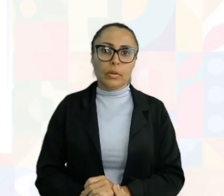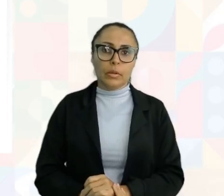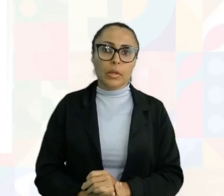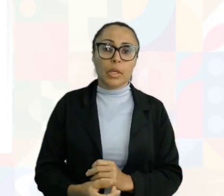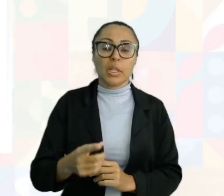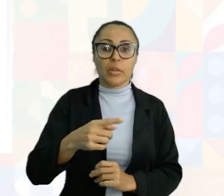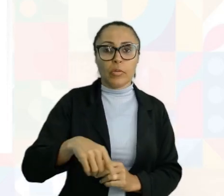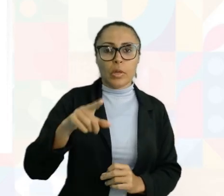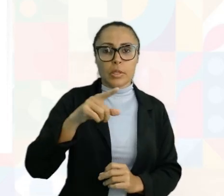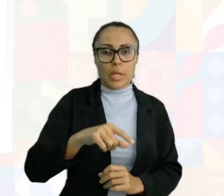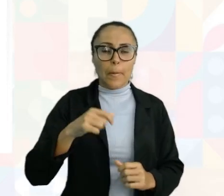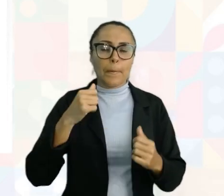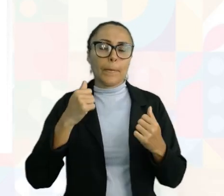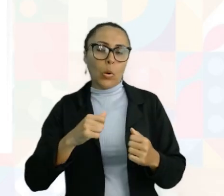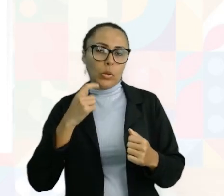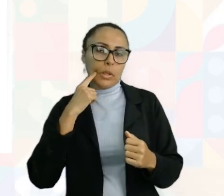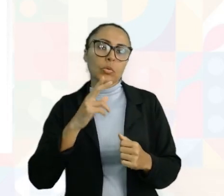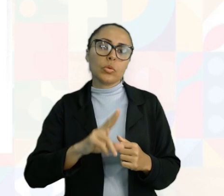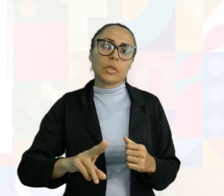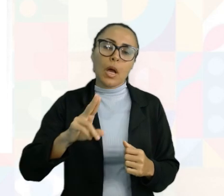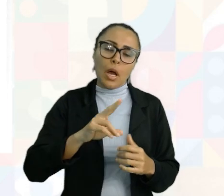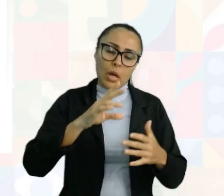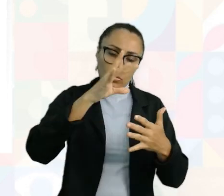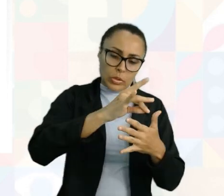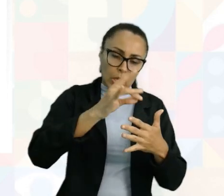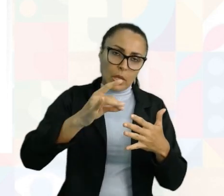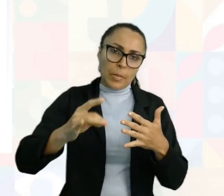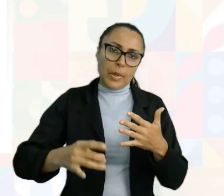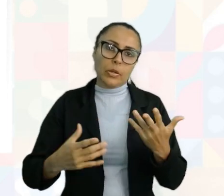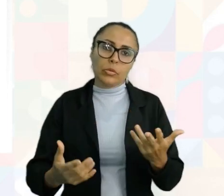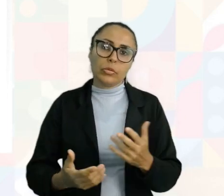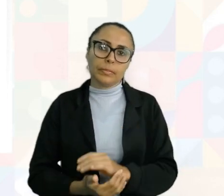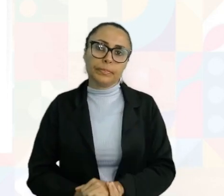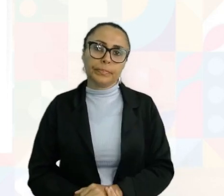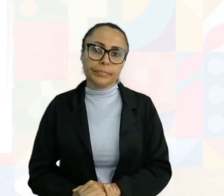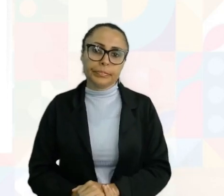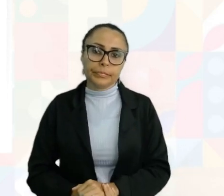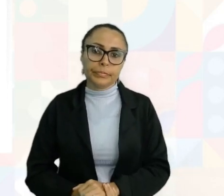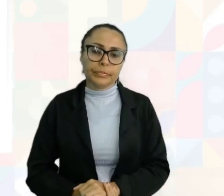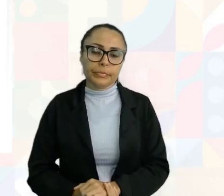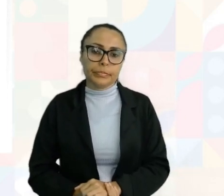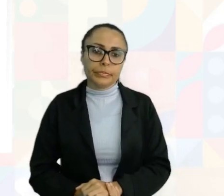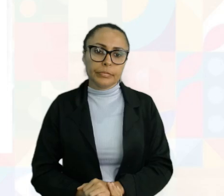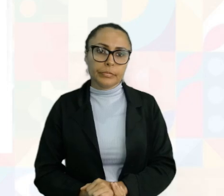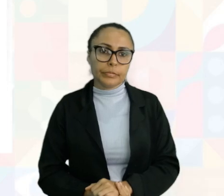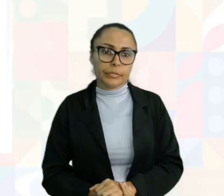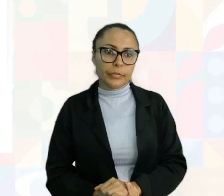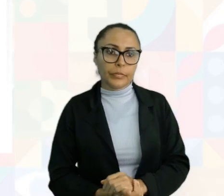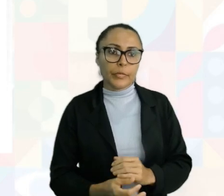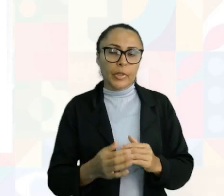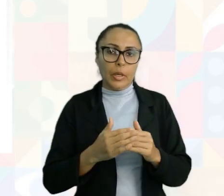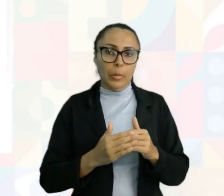você possa usufruir desse elemento, dessa questão da embalagem ou mesmo do mobiliário a